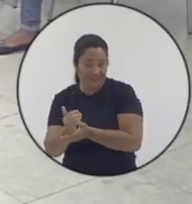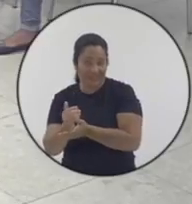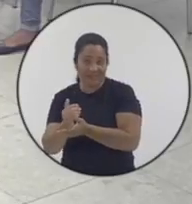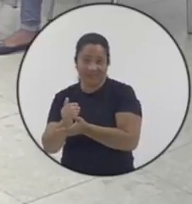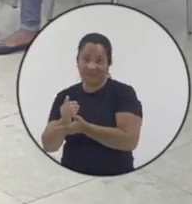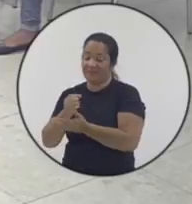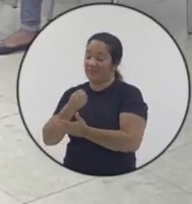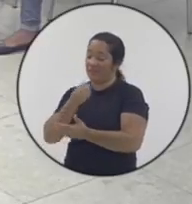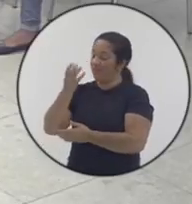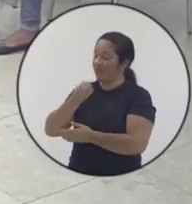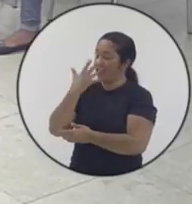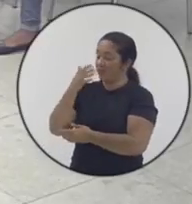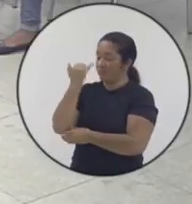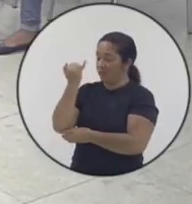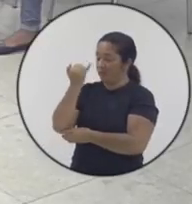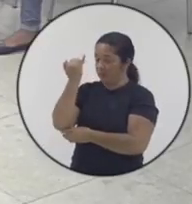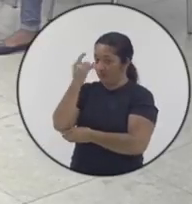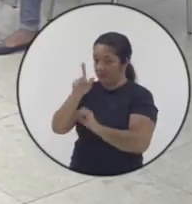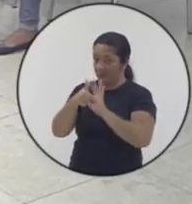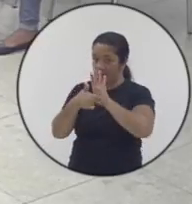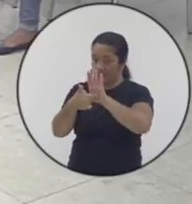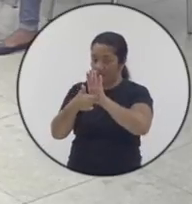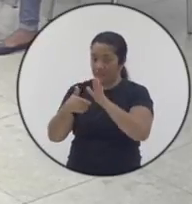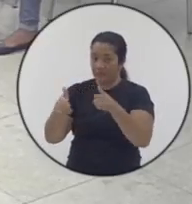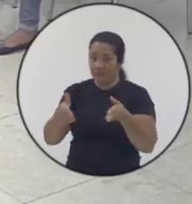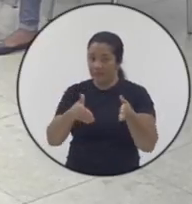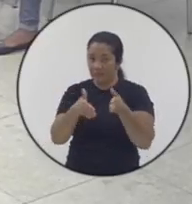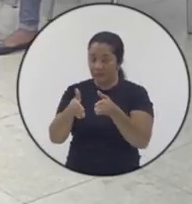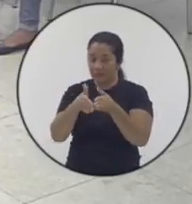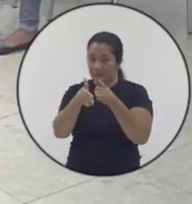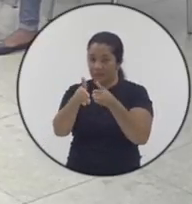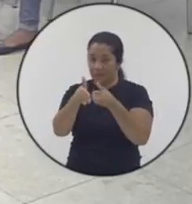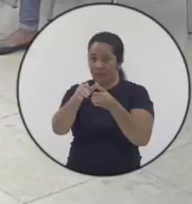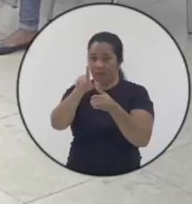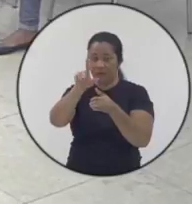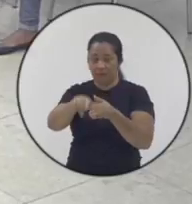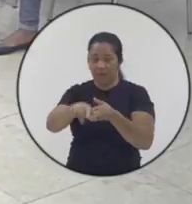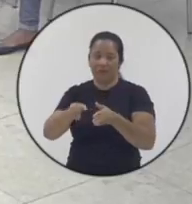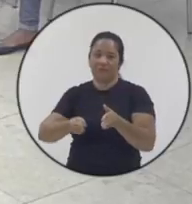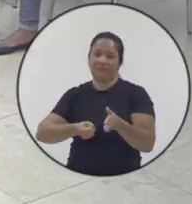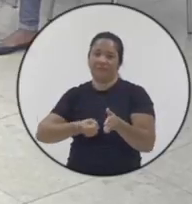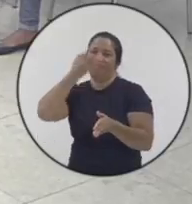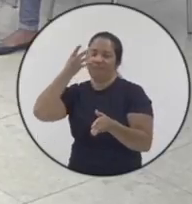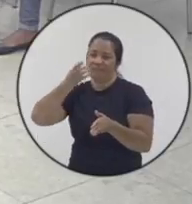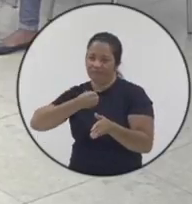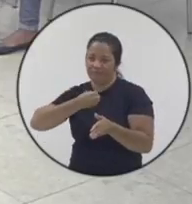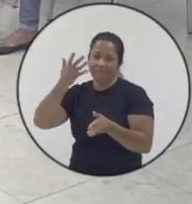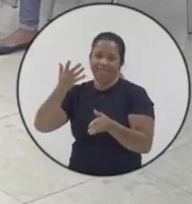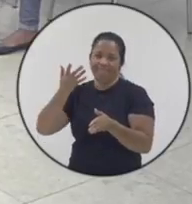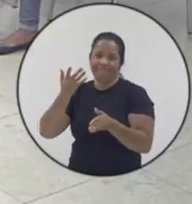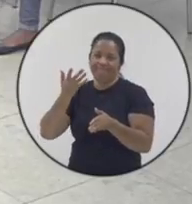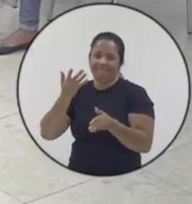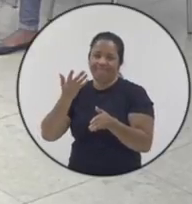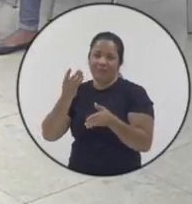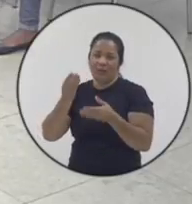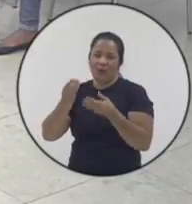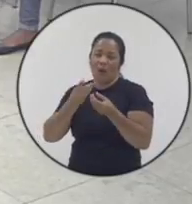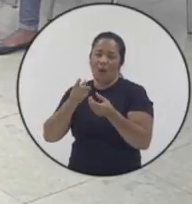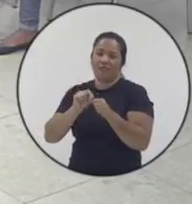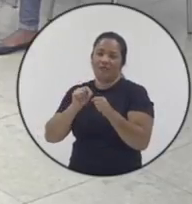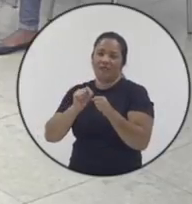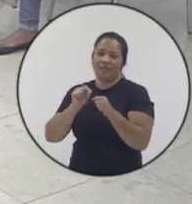né? Isso só nos mostra que o caminho é o caminho do protagonismo. Não poderíamos fazer uma discussão